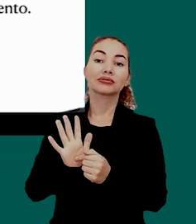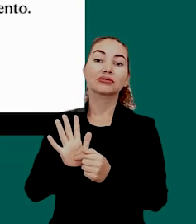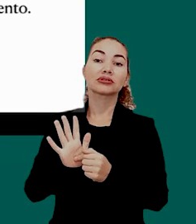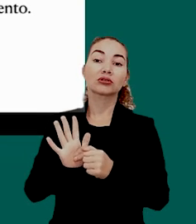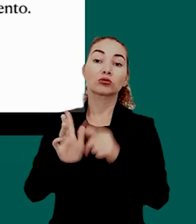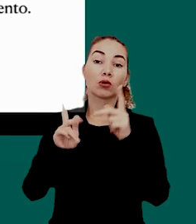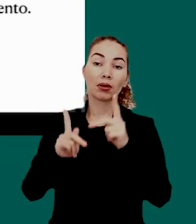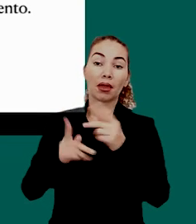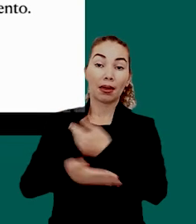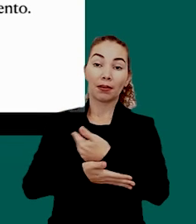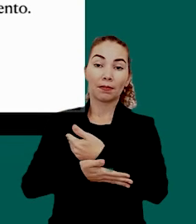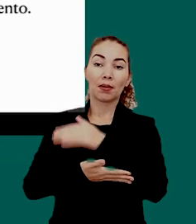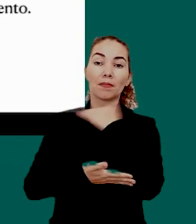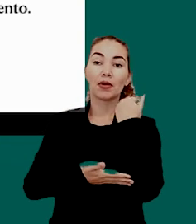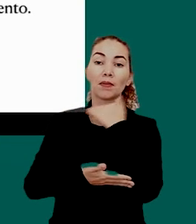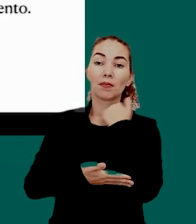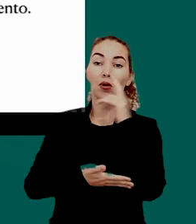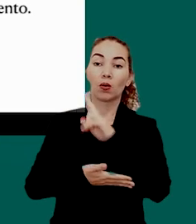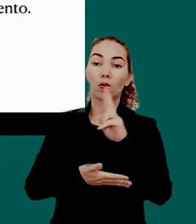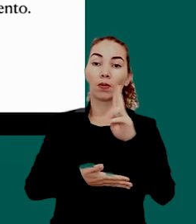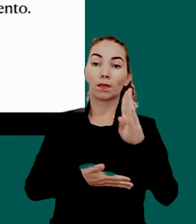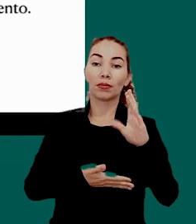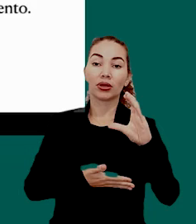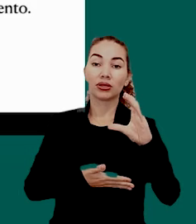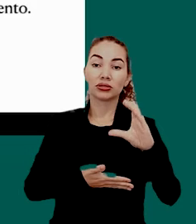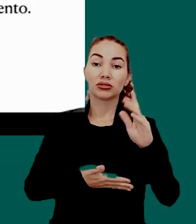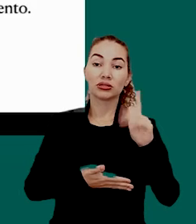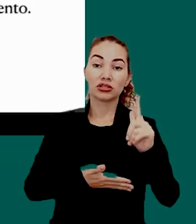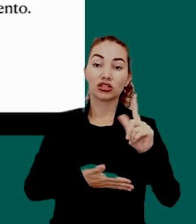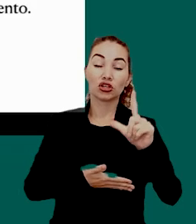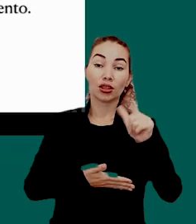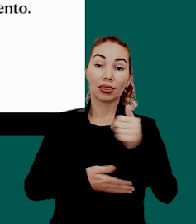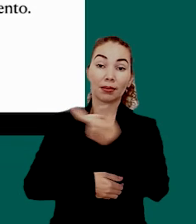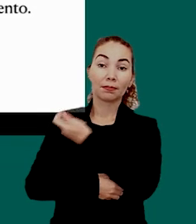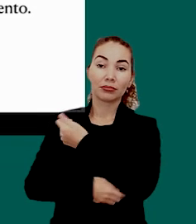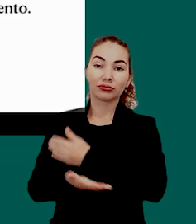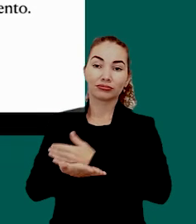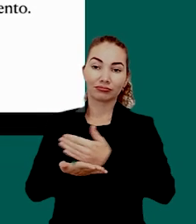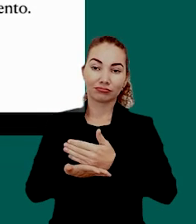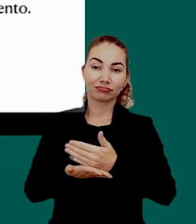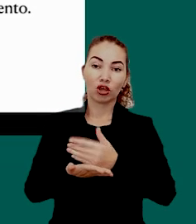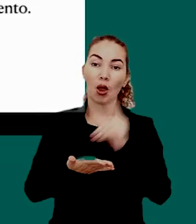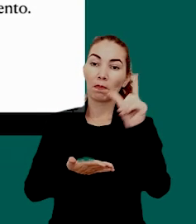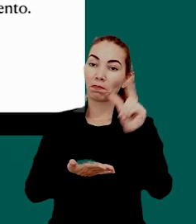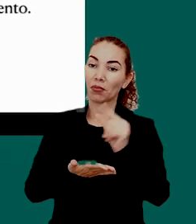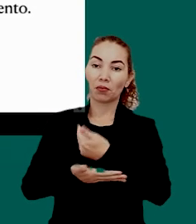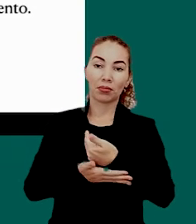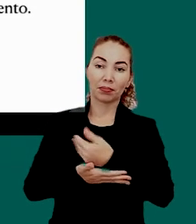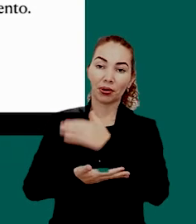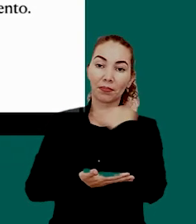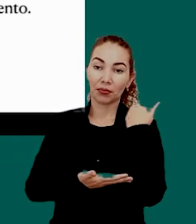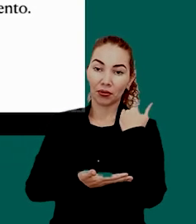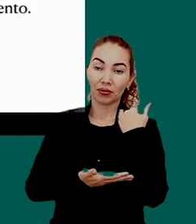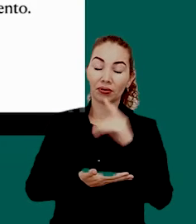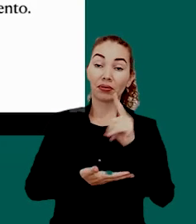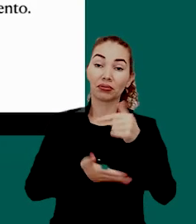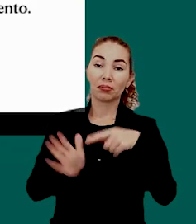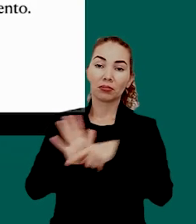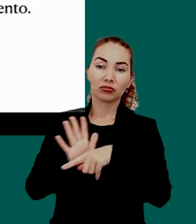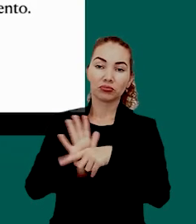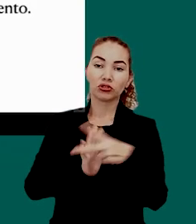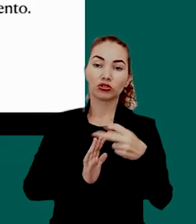mortalidade em bebês com baixo peso ao nascer foi drasticamente reduzida após o início de vacinação em uma comunidade que não utilizava essa vacina. Um outro estudo